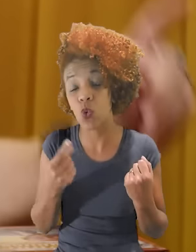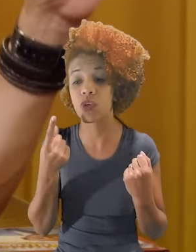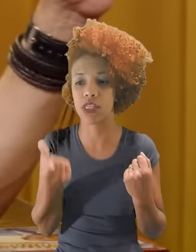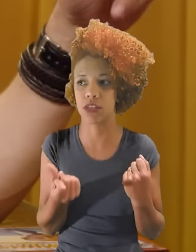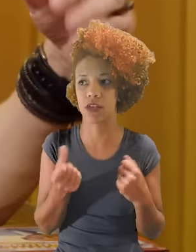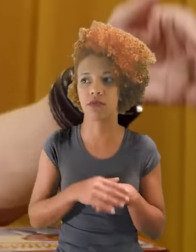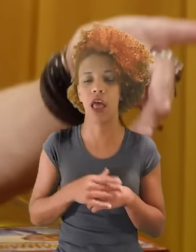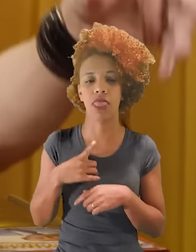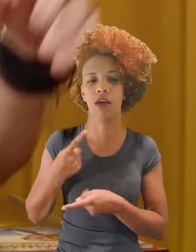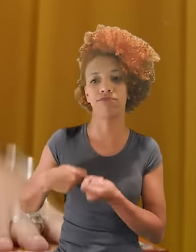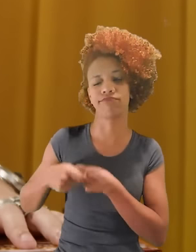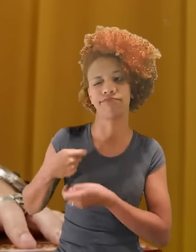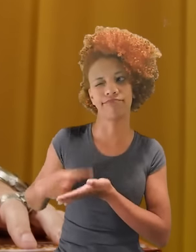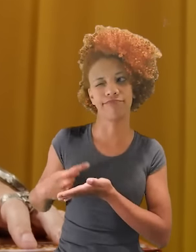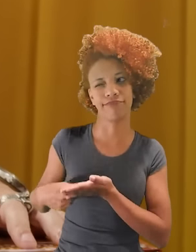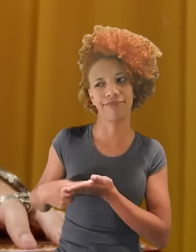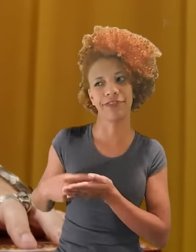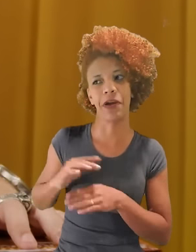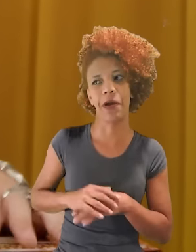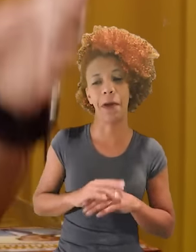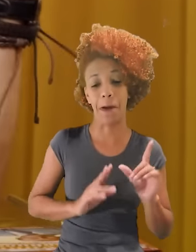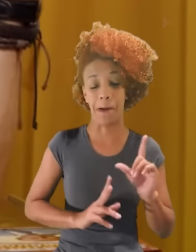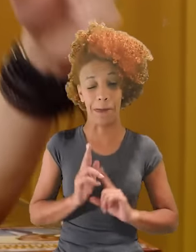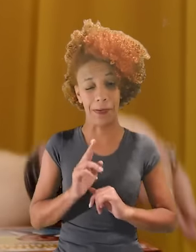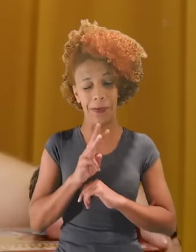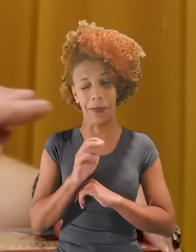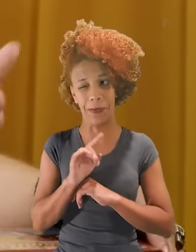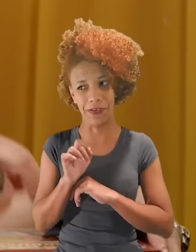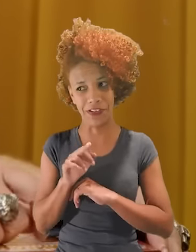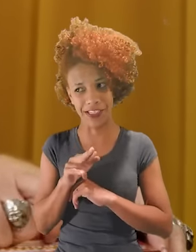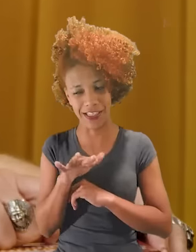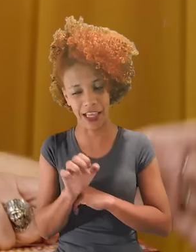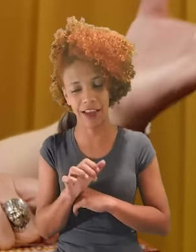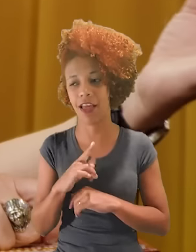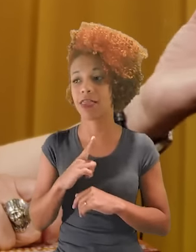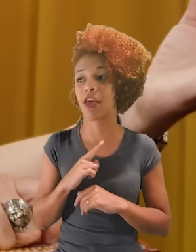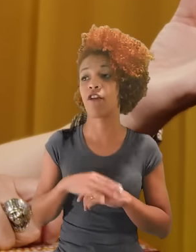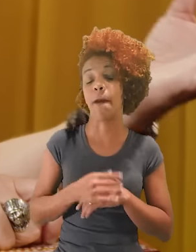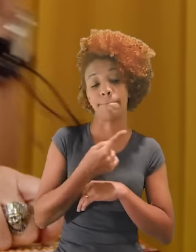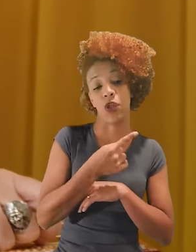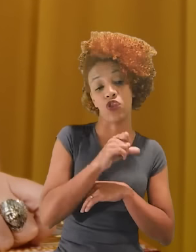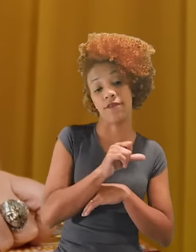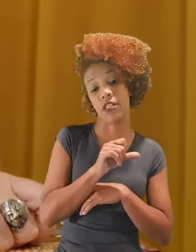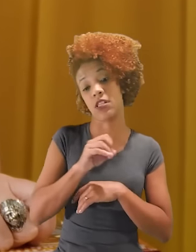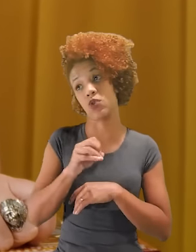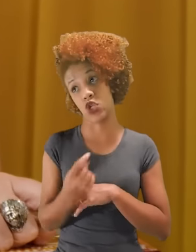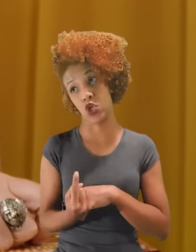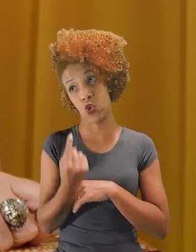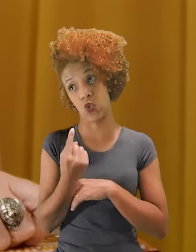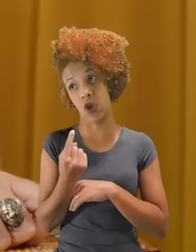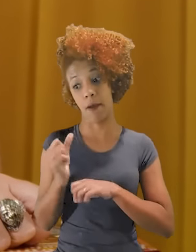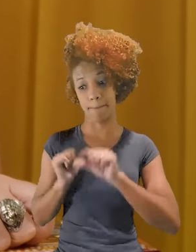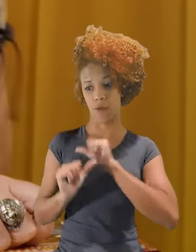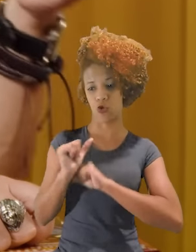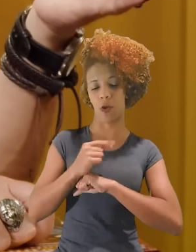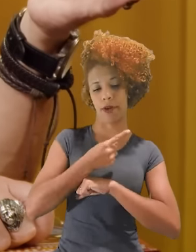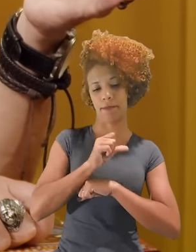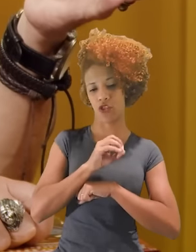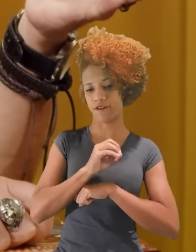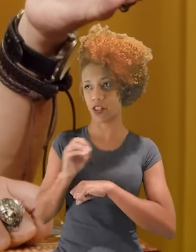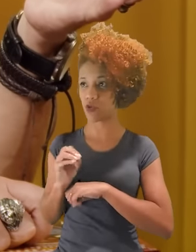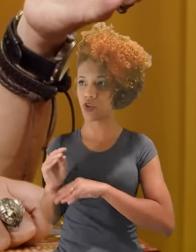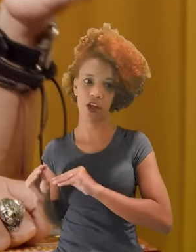Disney estelionatário, aí um corte, né? O Walt Disney estelionatário. O Walt Disney simplesmente, em 1901, falsificou documento para 1900 e foi